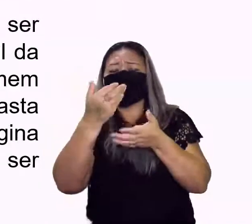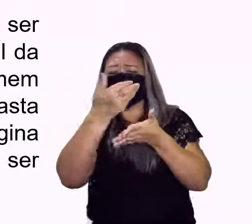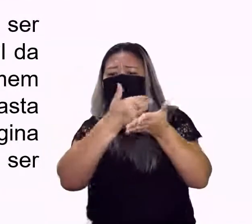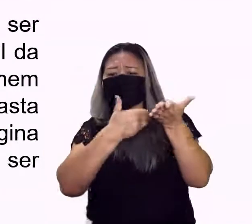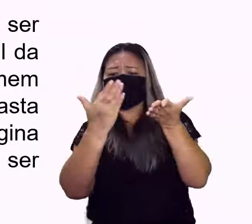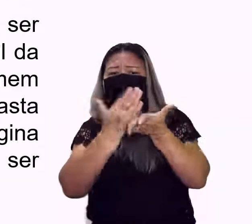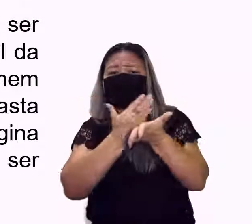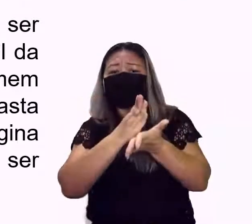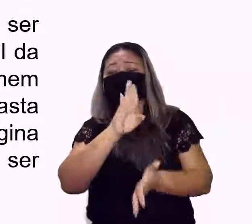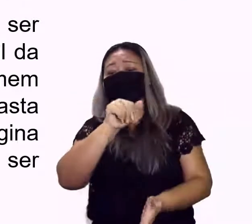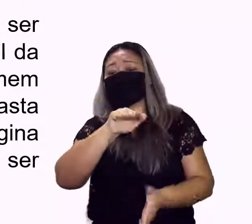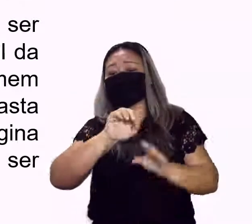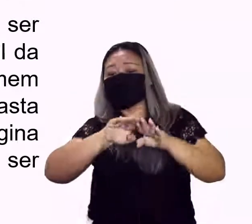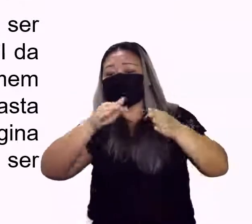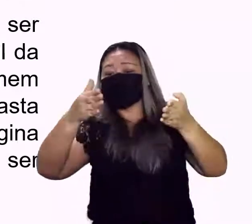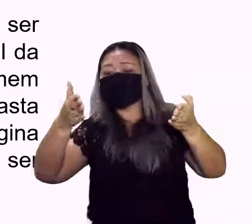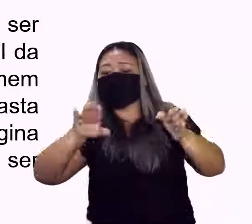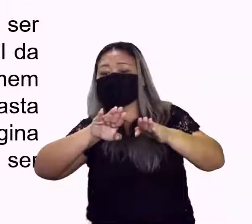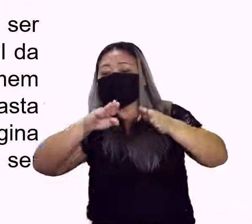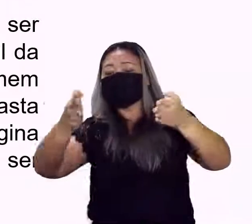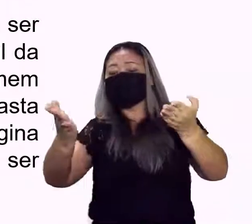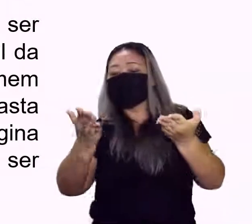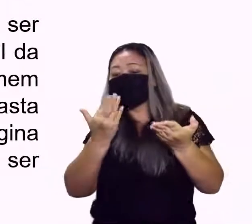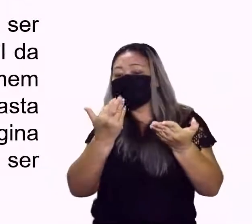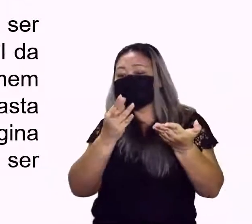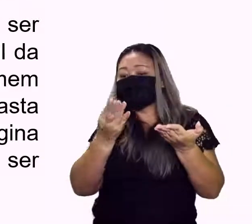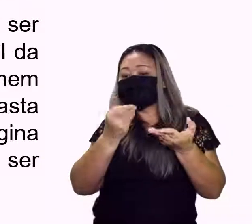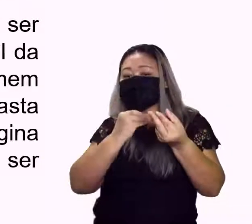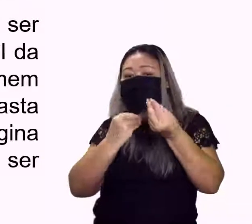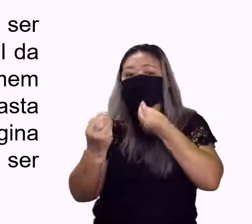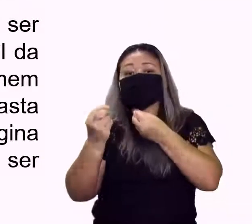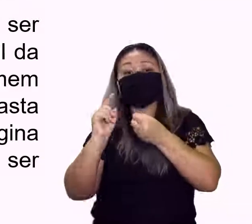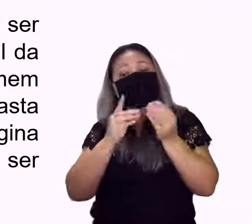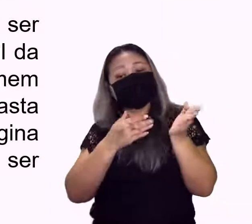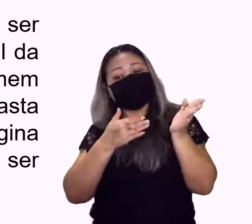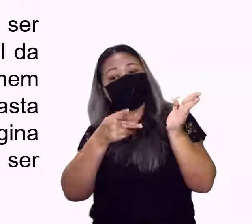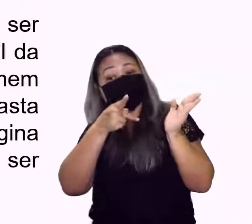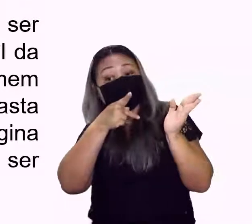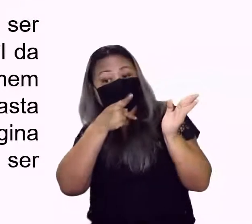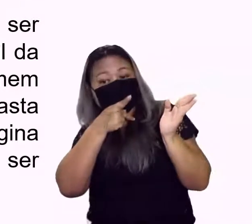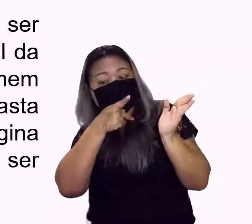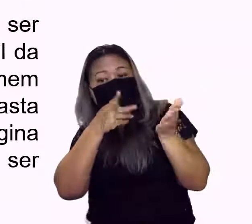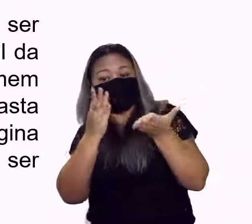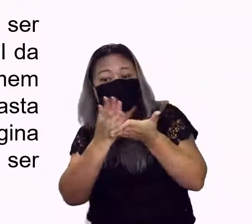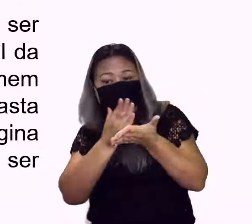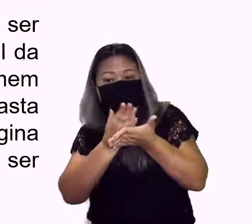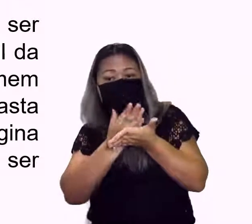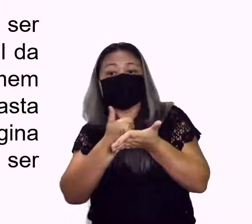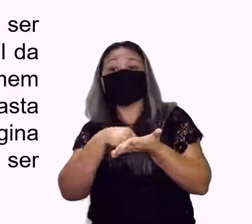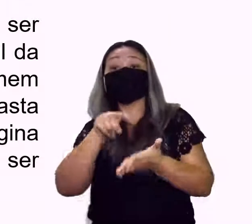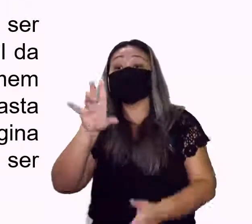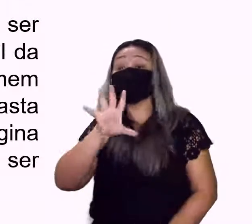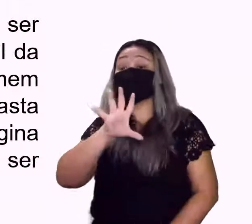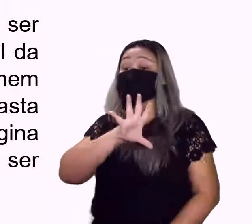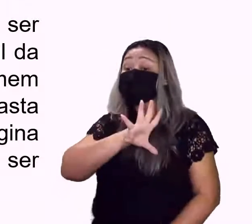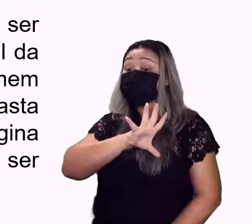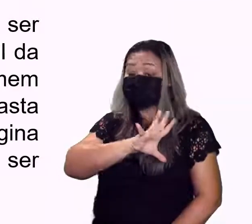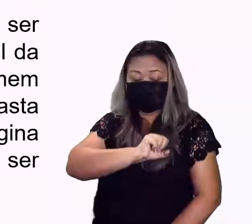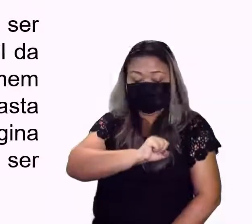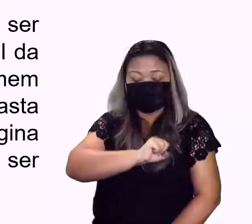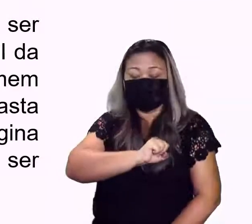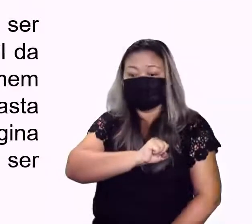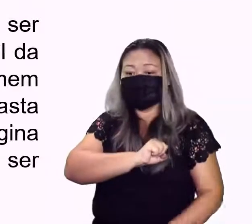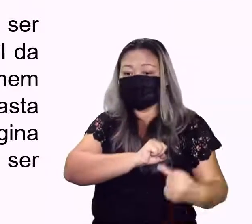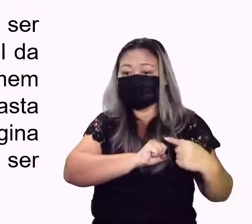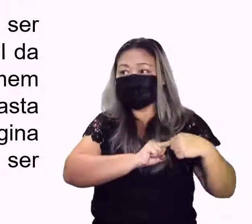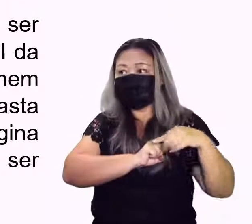O Banquete, temos a seguinte passagem. O amor está no meio da sabedoria. Olha só, que legal,